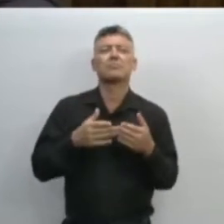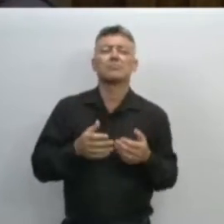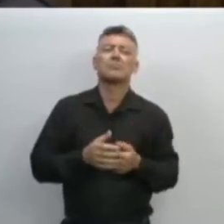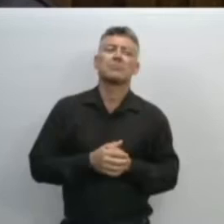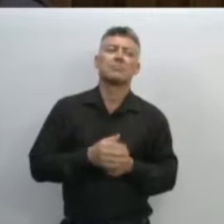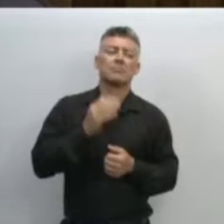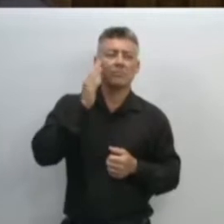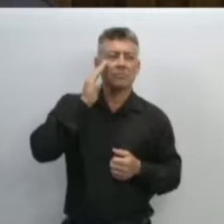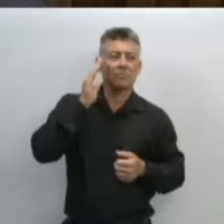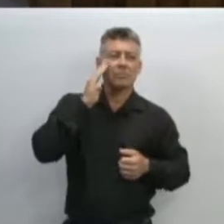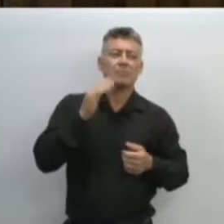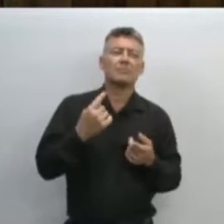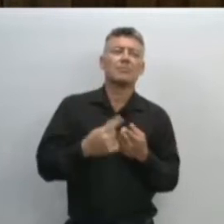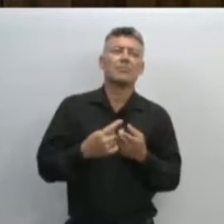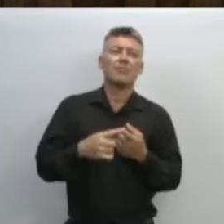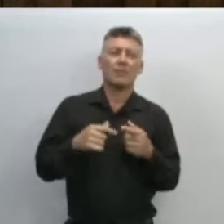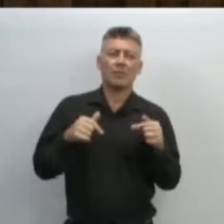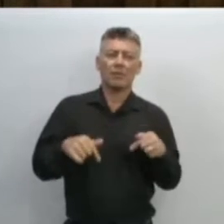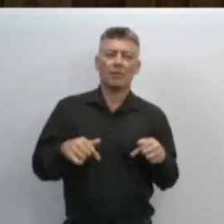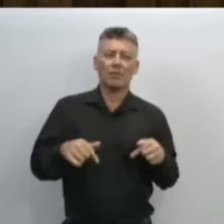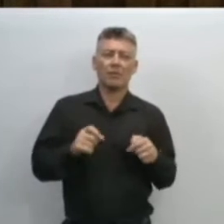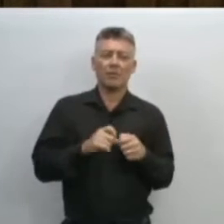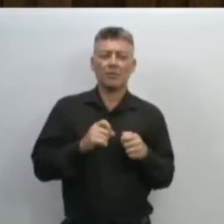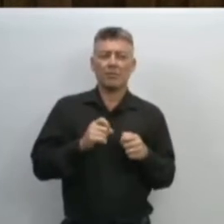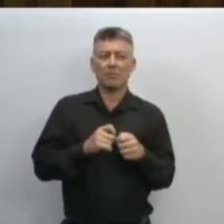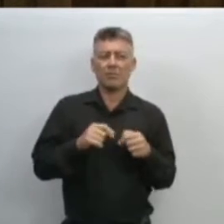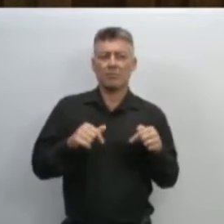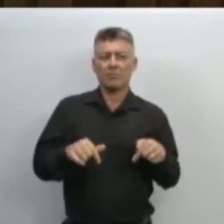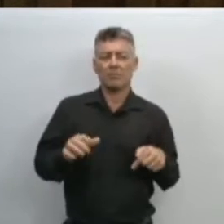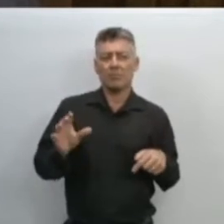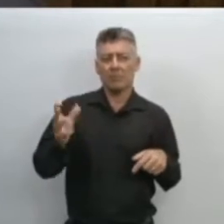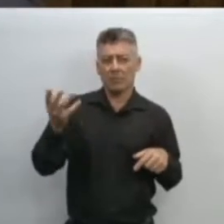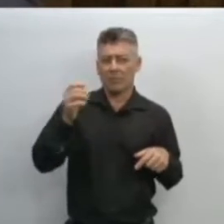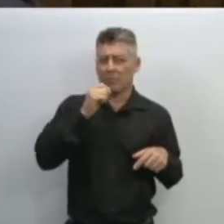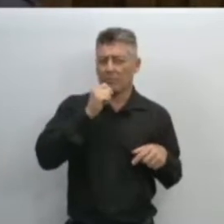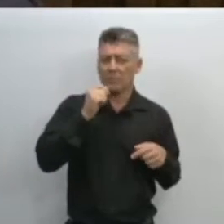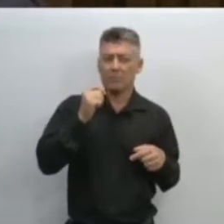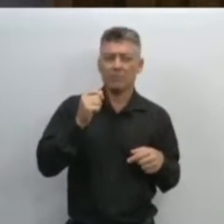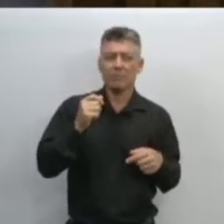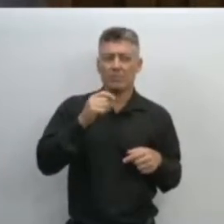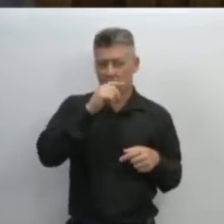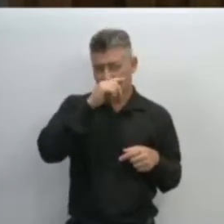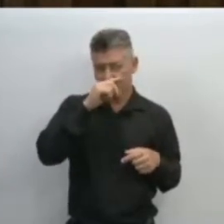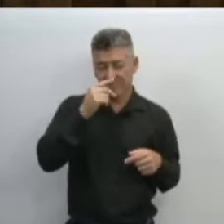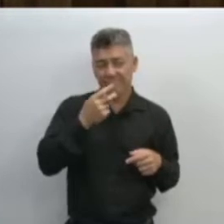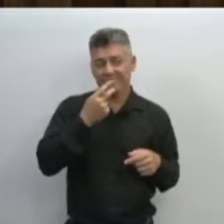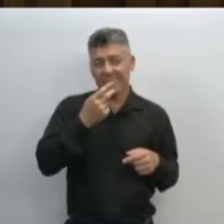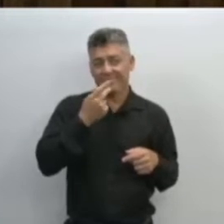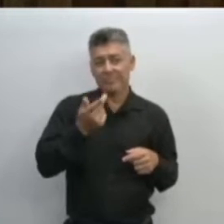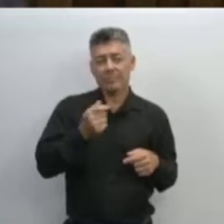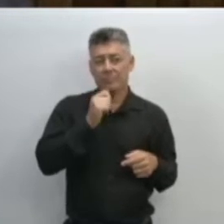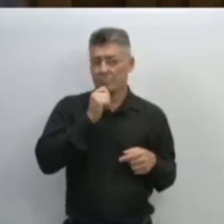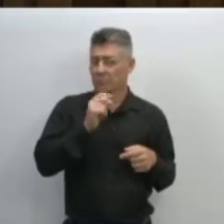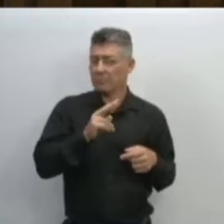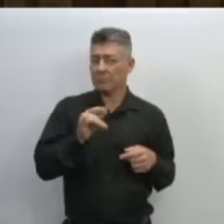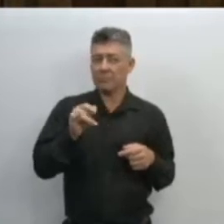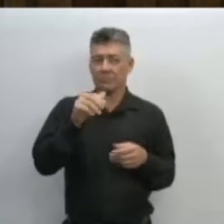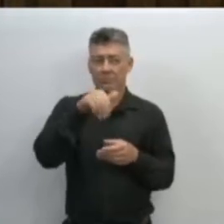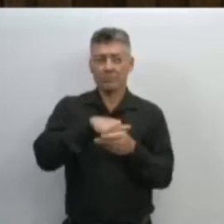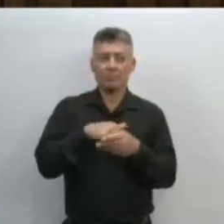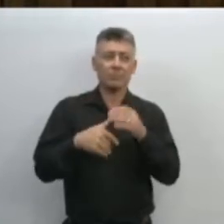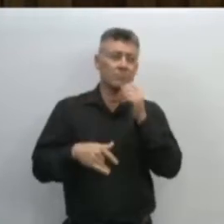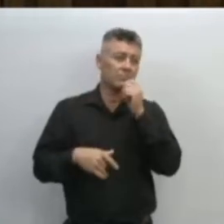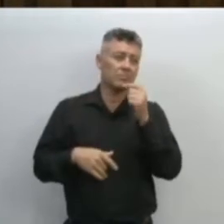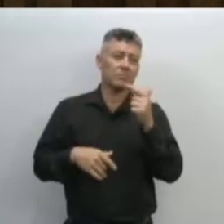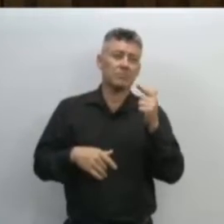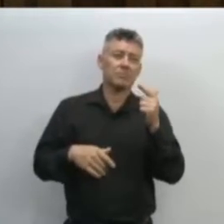compreensão. Até porque se aqui fizesse, de certa forma, uma situação que não é o caso, de dizer não vamos votar enquanto não